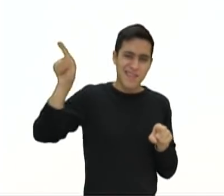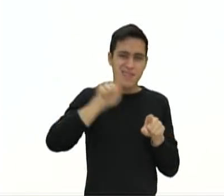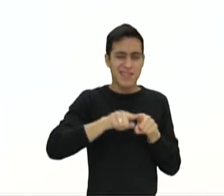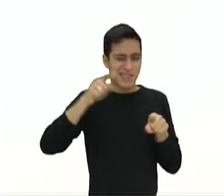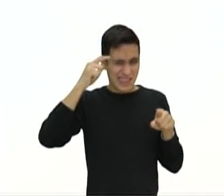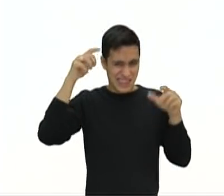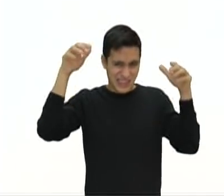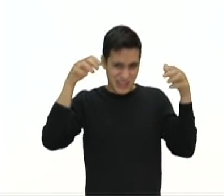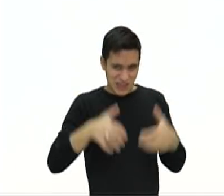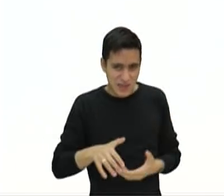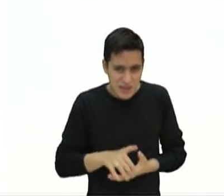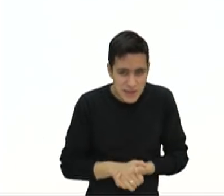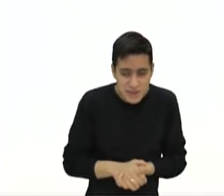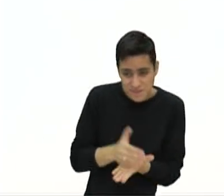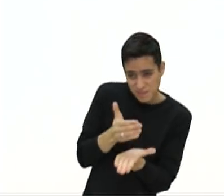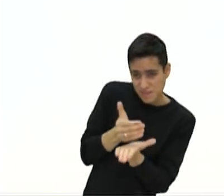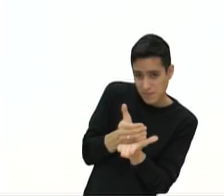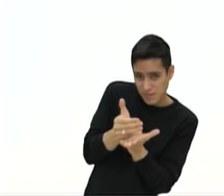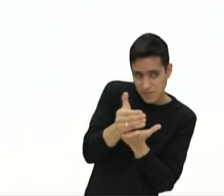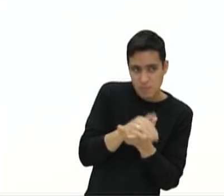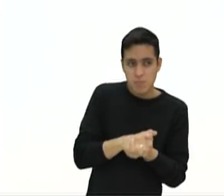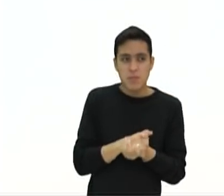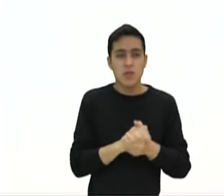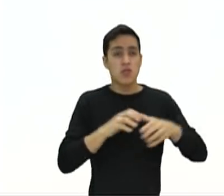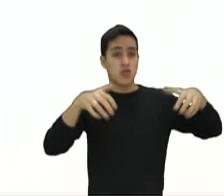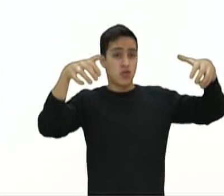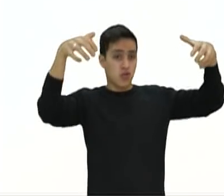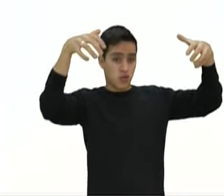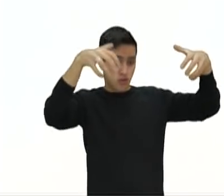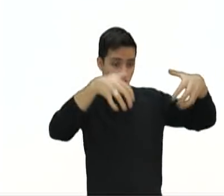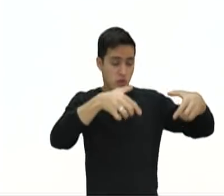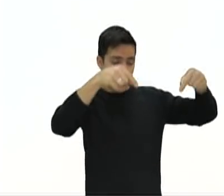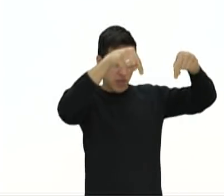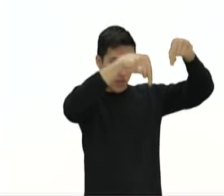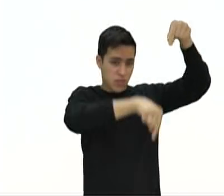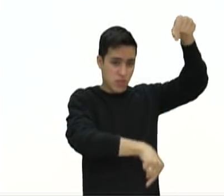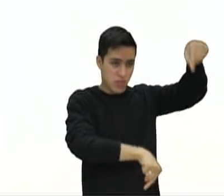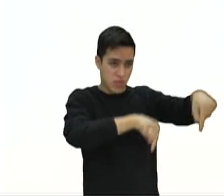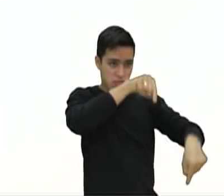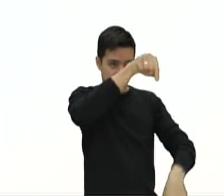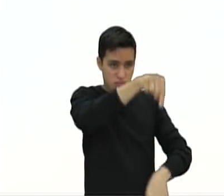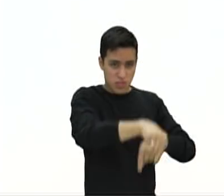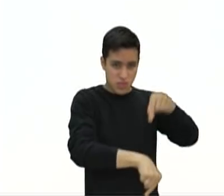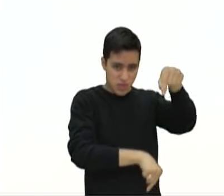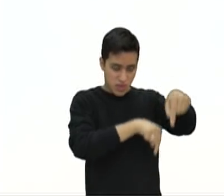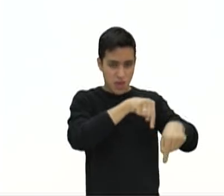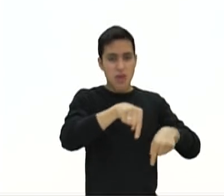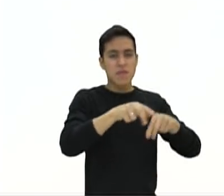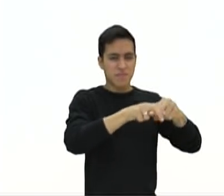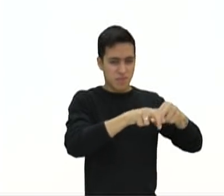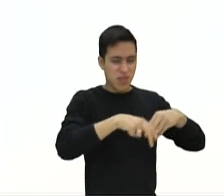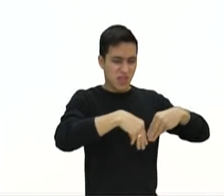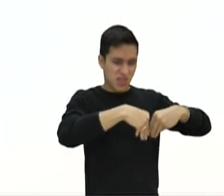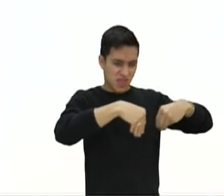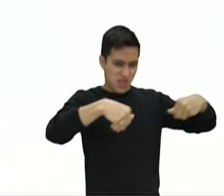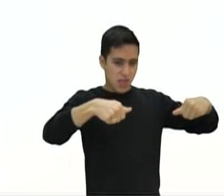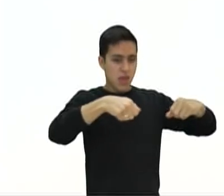veja, vamos começar aqui. Chove, acontece a infiltração da água pelo